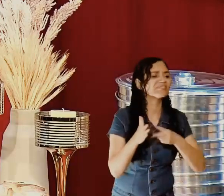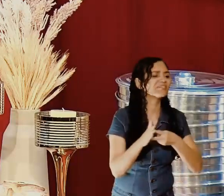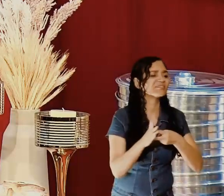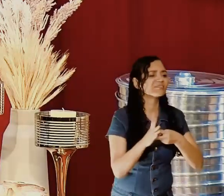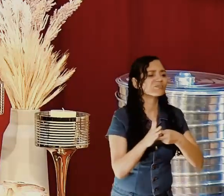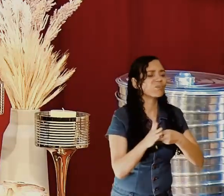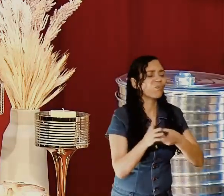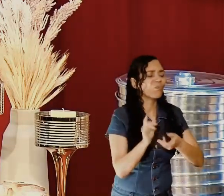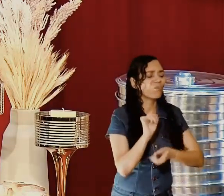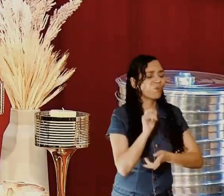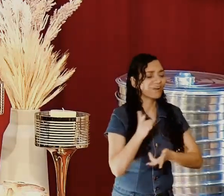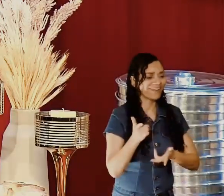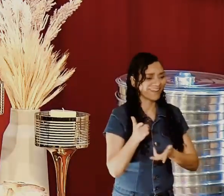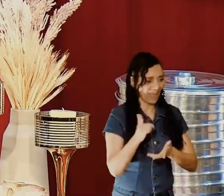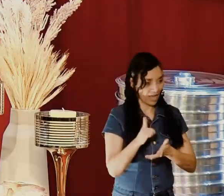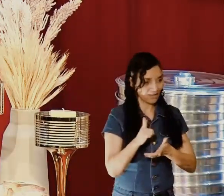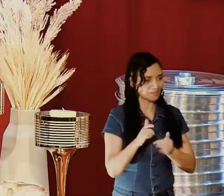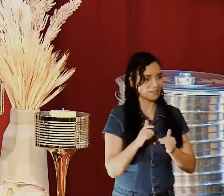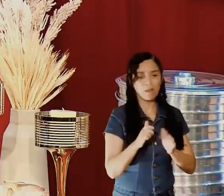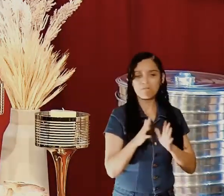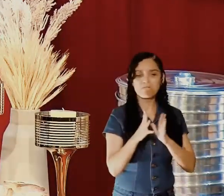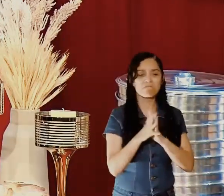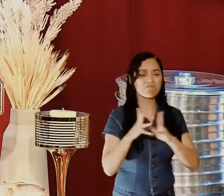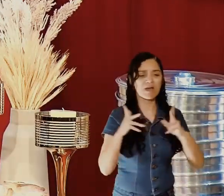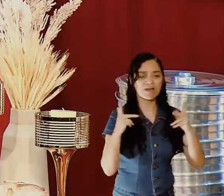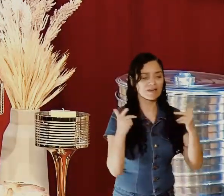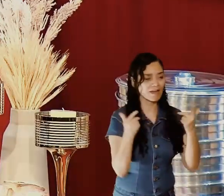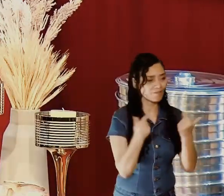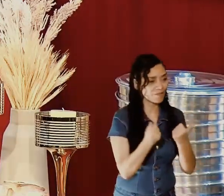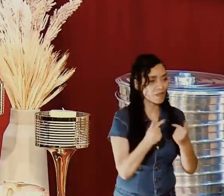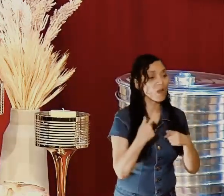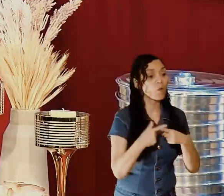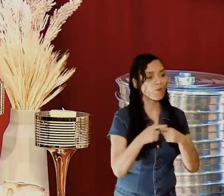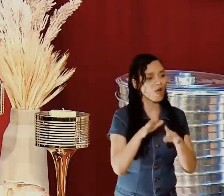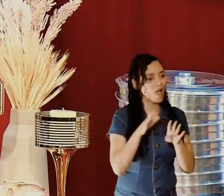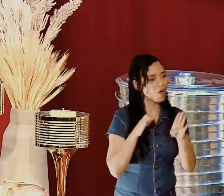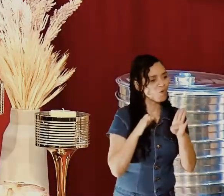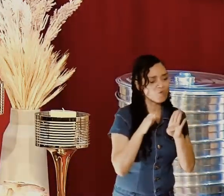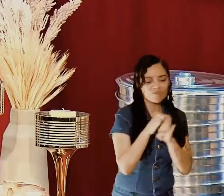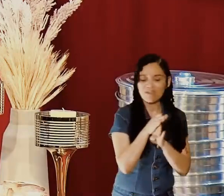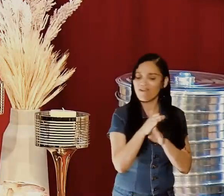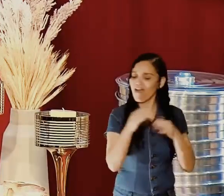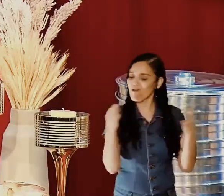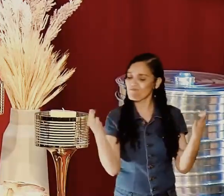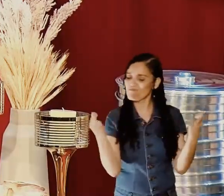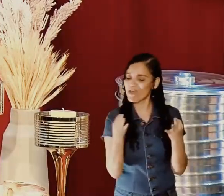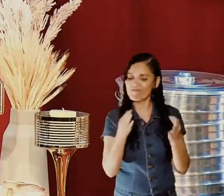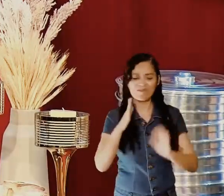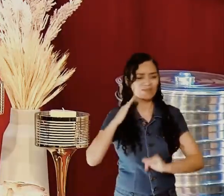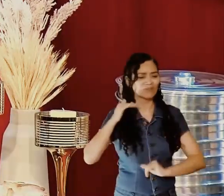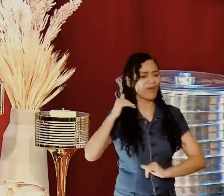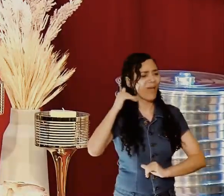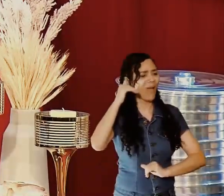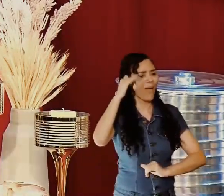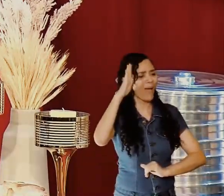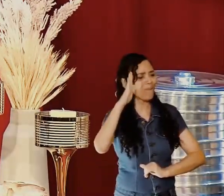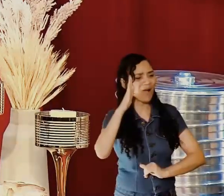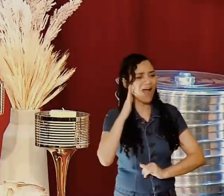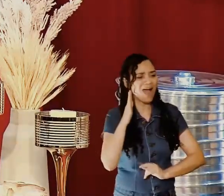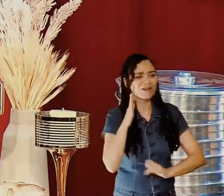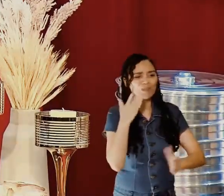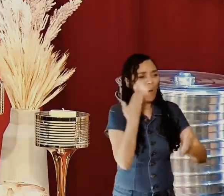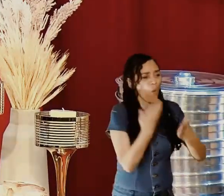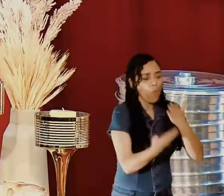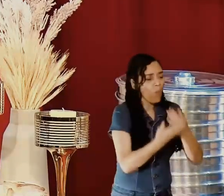seu conselho vai além do meramente humano. O plano do Senhor, o conhecimento do Senhor, a sabedoria do